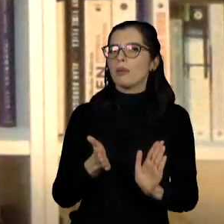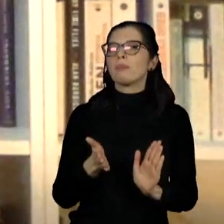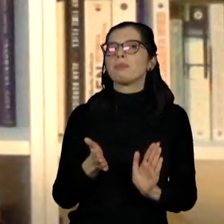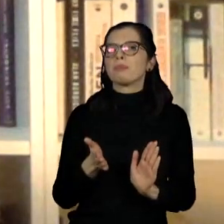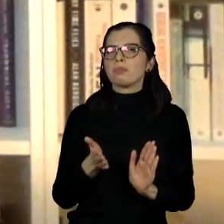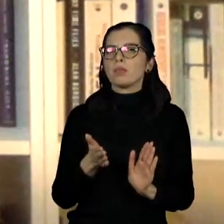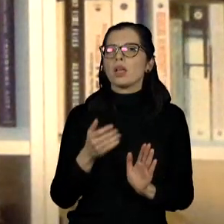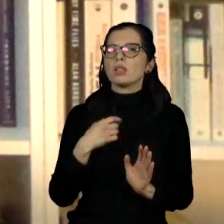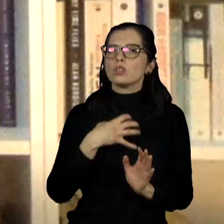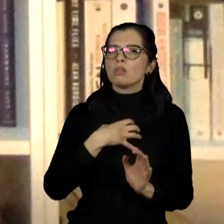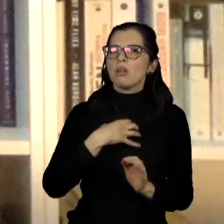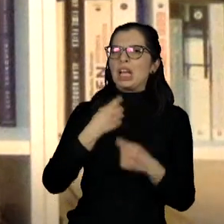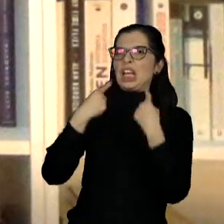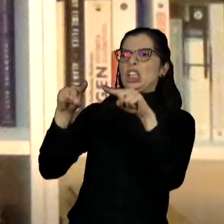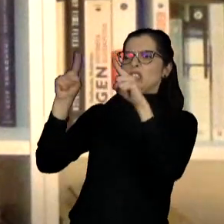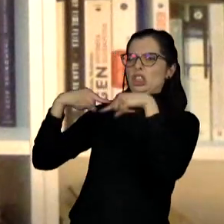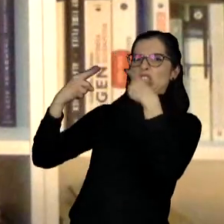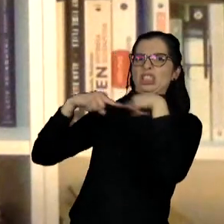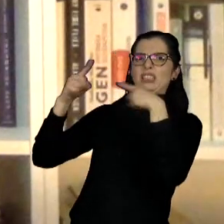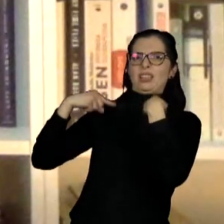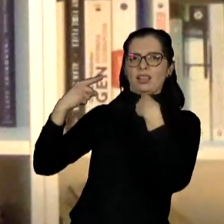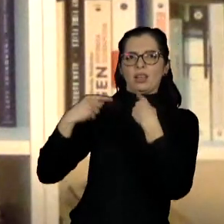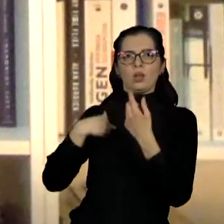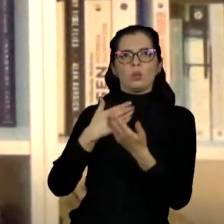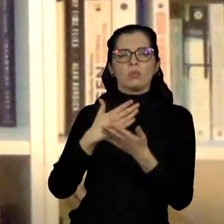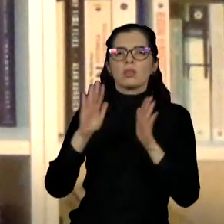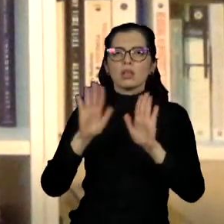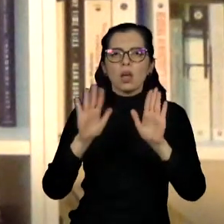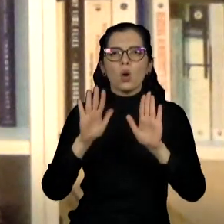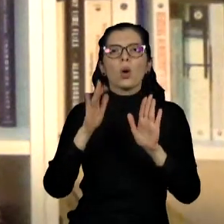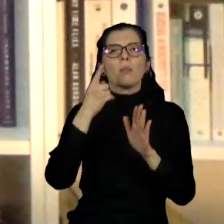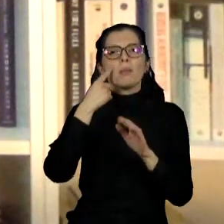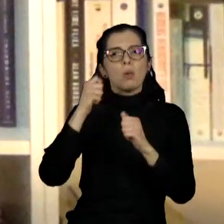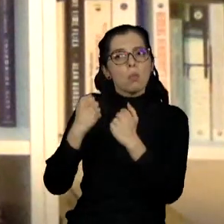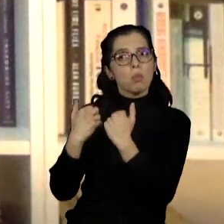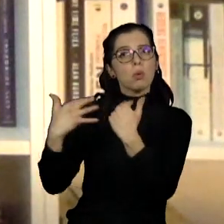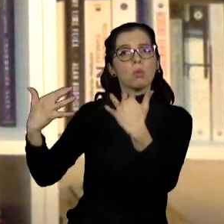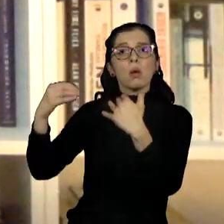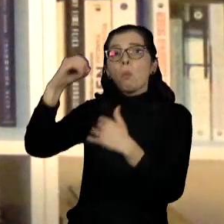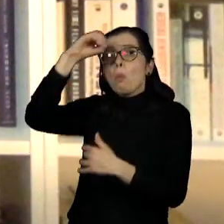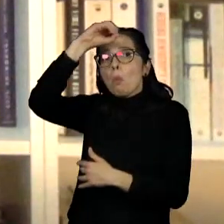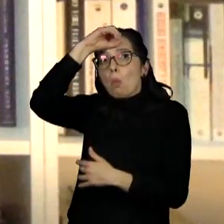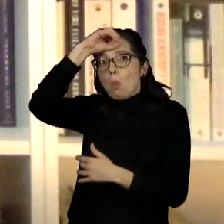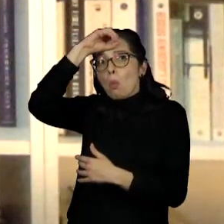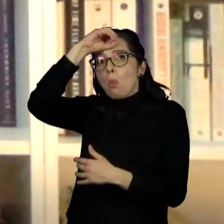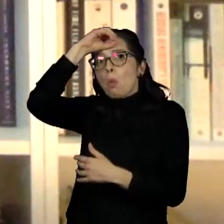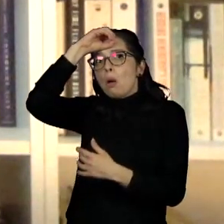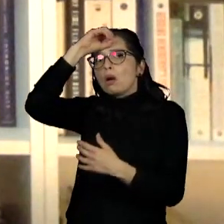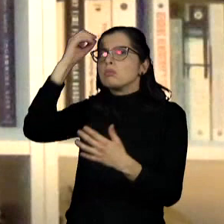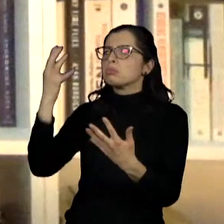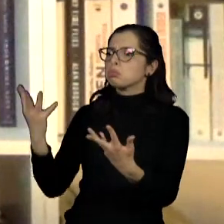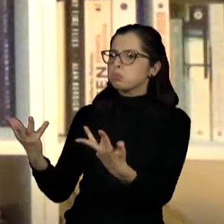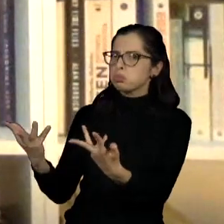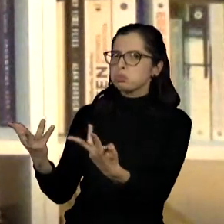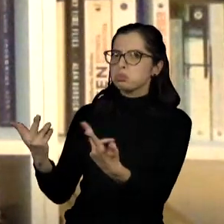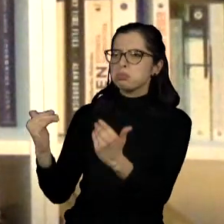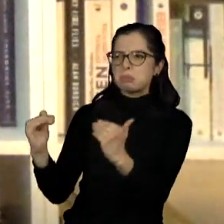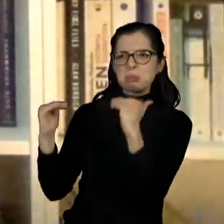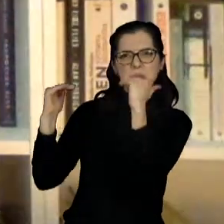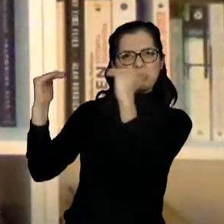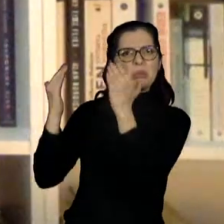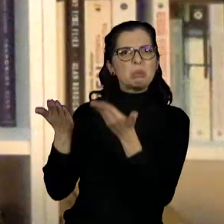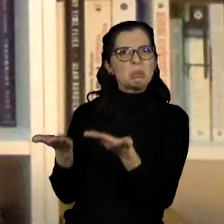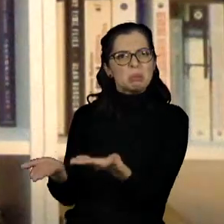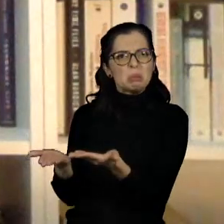há muitas críticas quando eu first started writing meu livro, mas a general approach que eu tenho é que um público é um extremamente